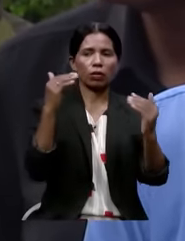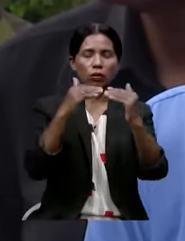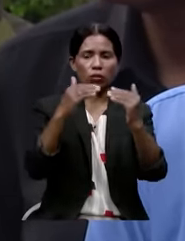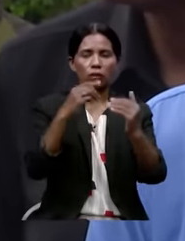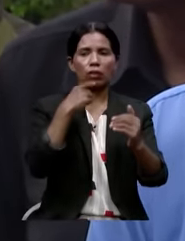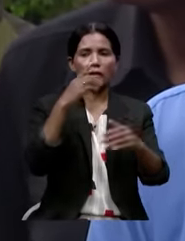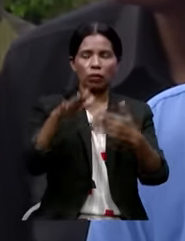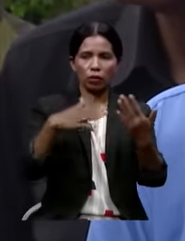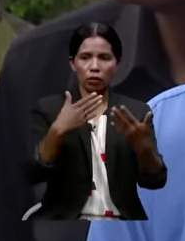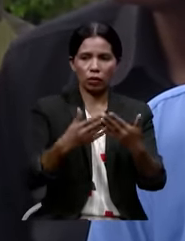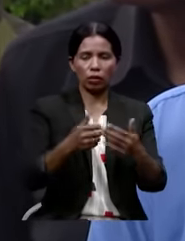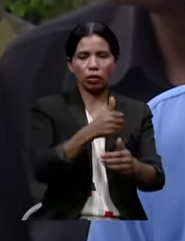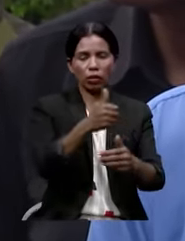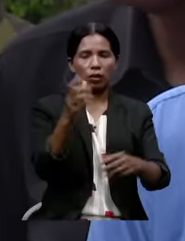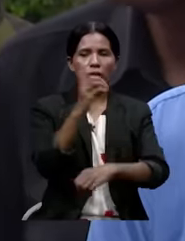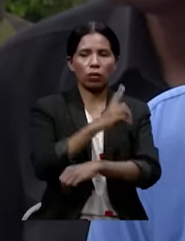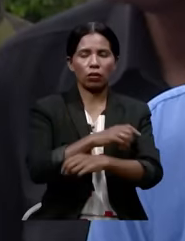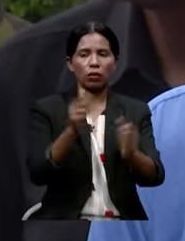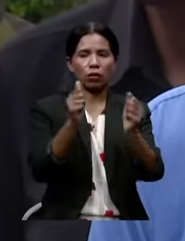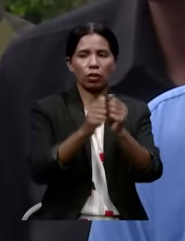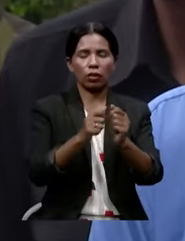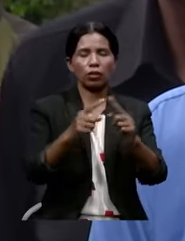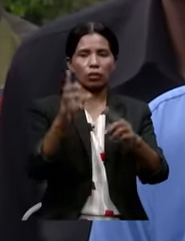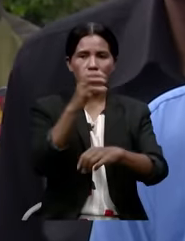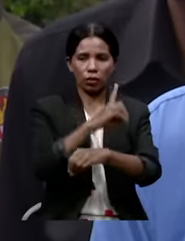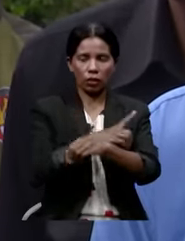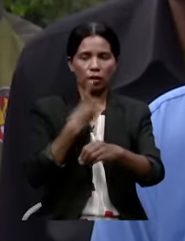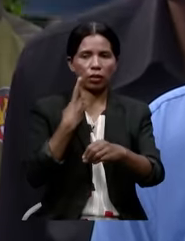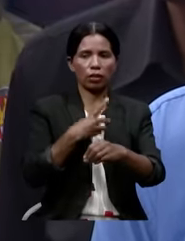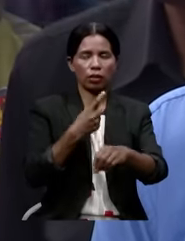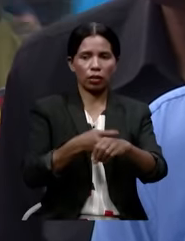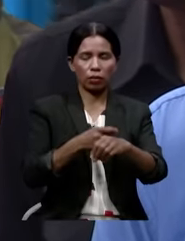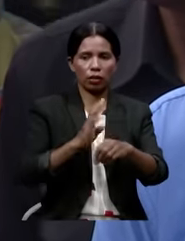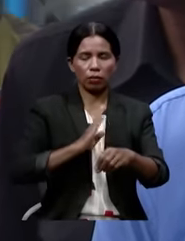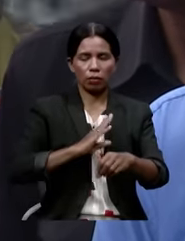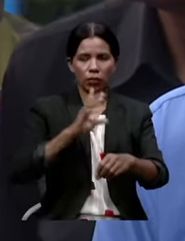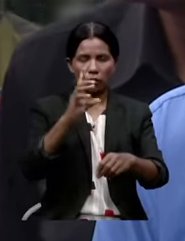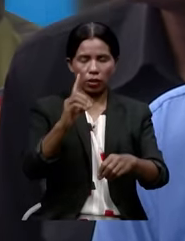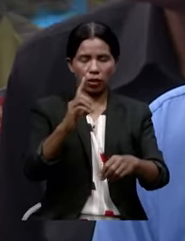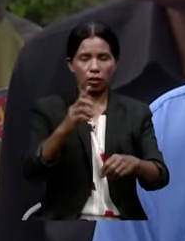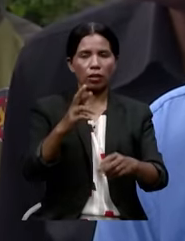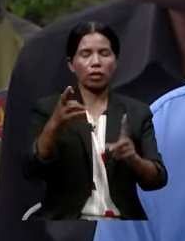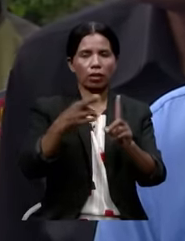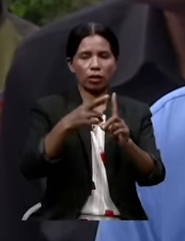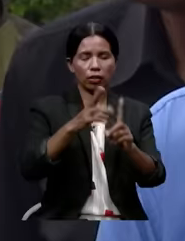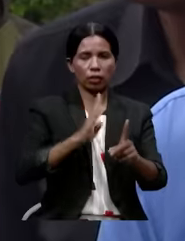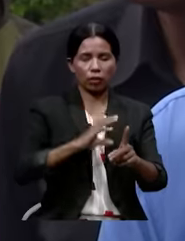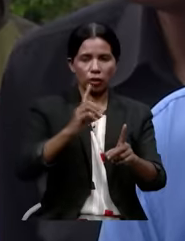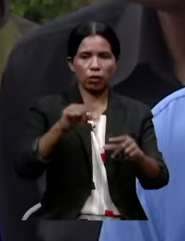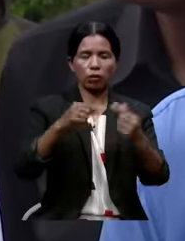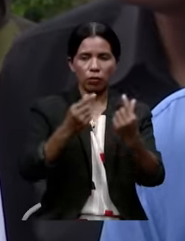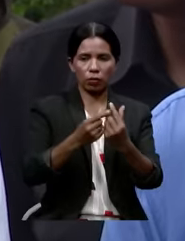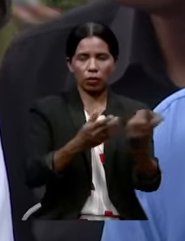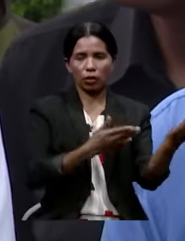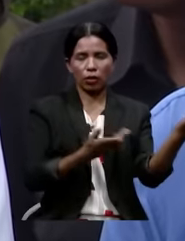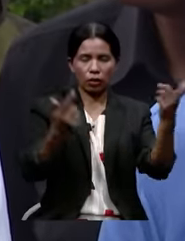tiana e daí da com ele orangona também hoje está tempo para Bidau Santana nia rata Bidau Santana equipa se ato mais